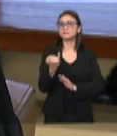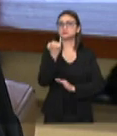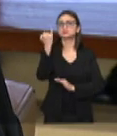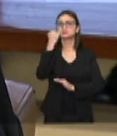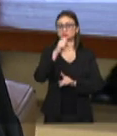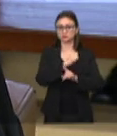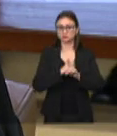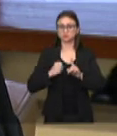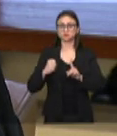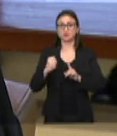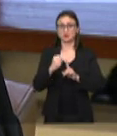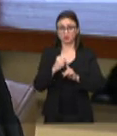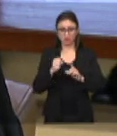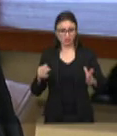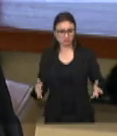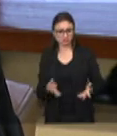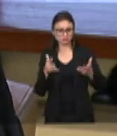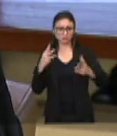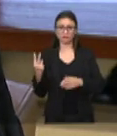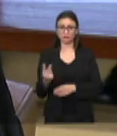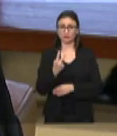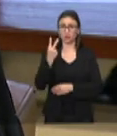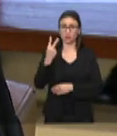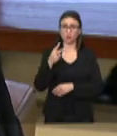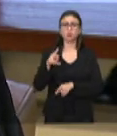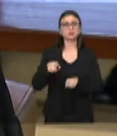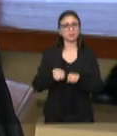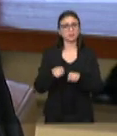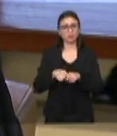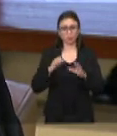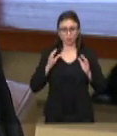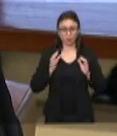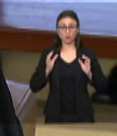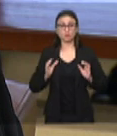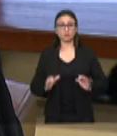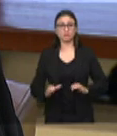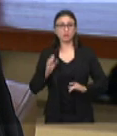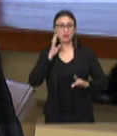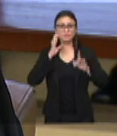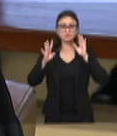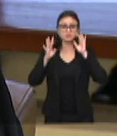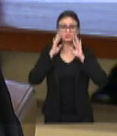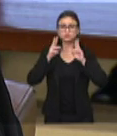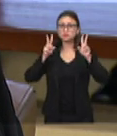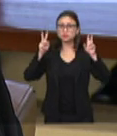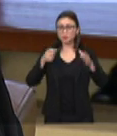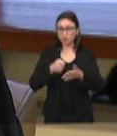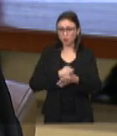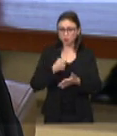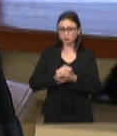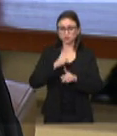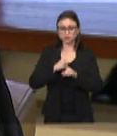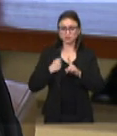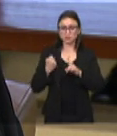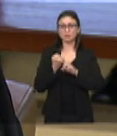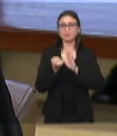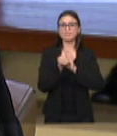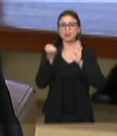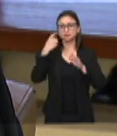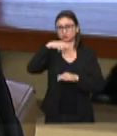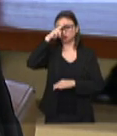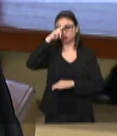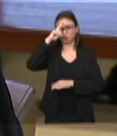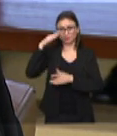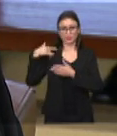imaginário social, exaltando valores e convidando os cidadãos à reflexão sobre lutas sociais e marcos